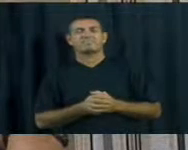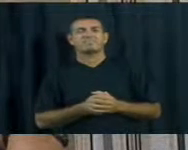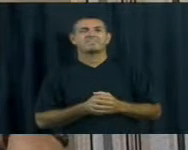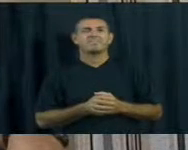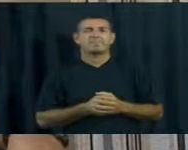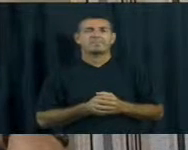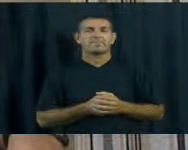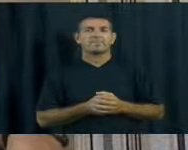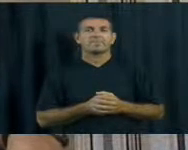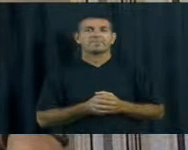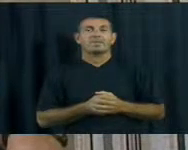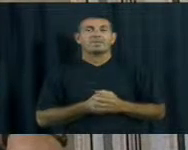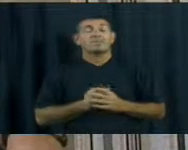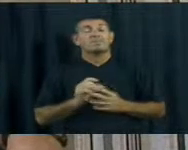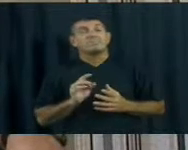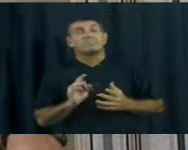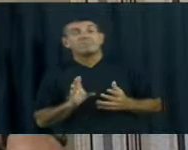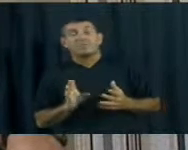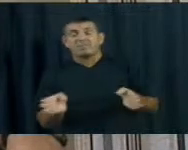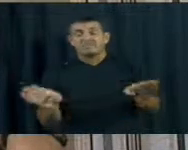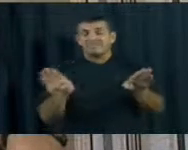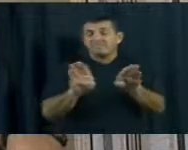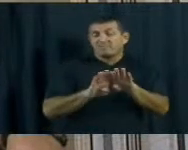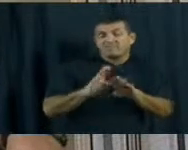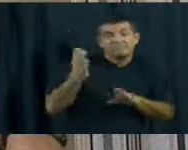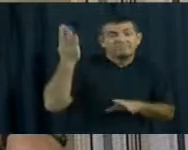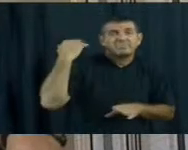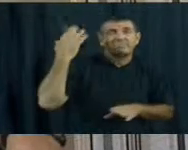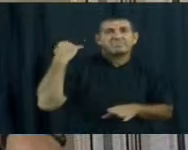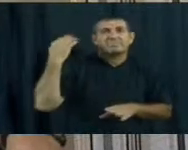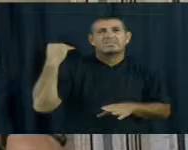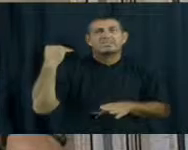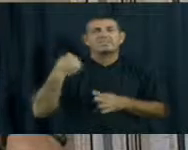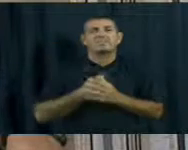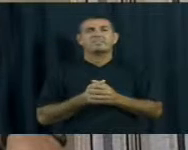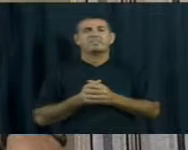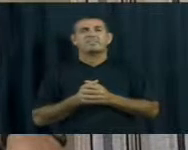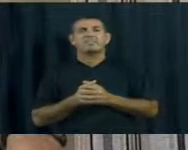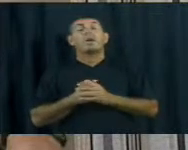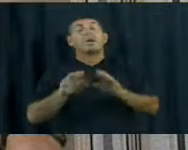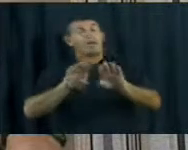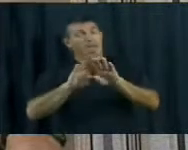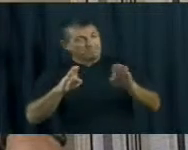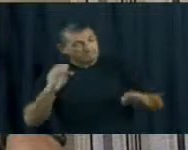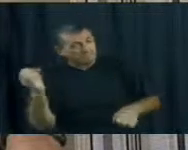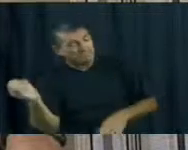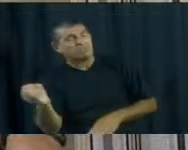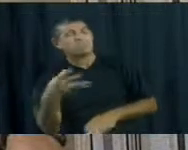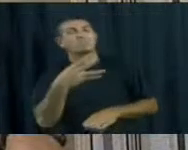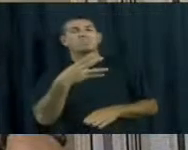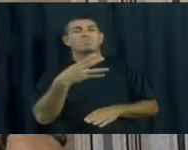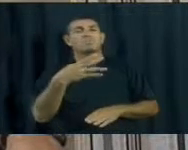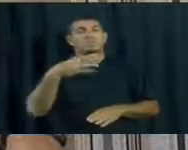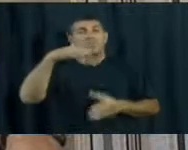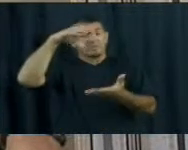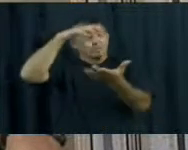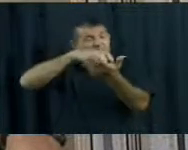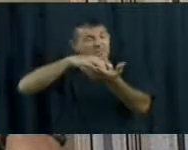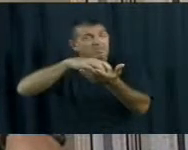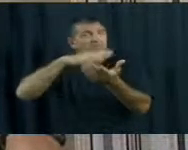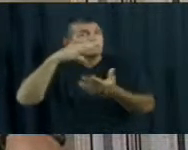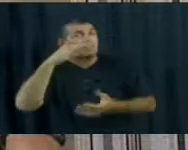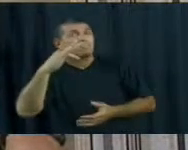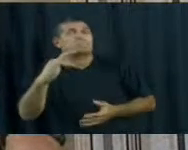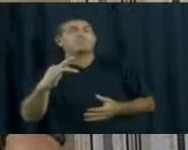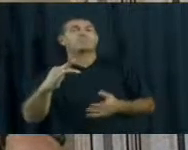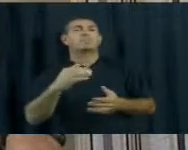Né? Infelizmente, ele foi fechado, né, existiu um SINAP, nós vamos abrir um aqui no centro, que já